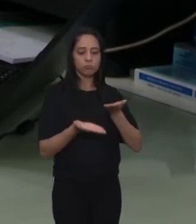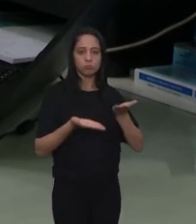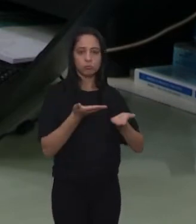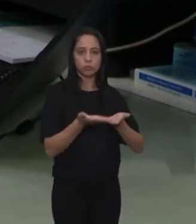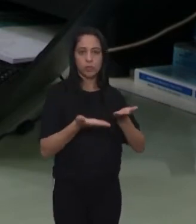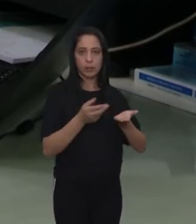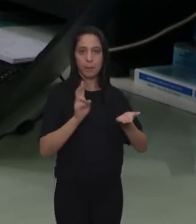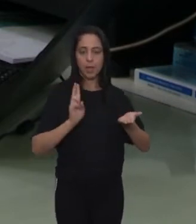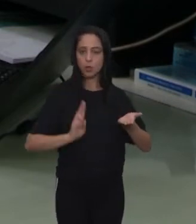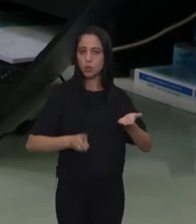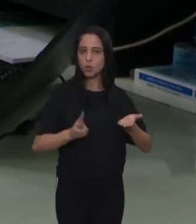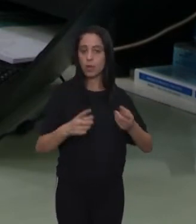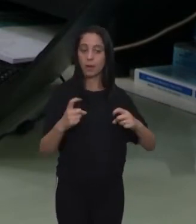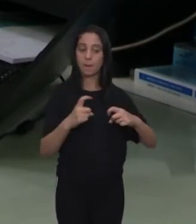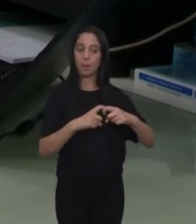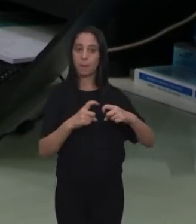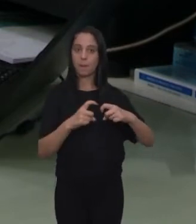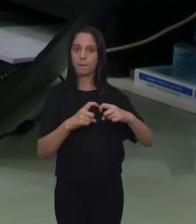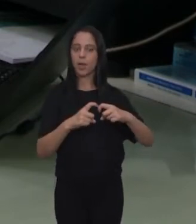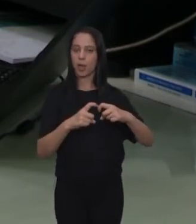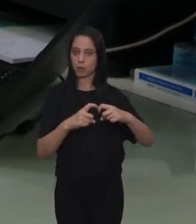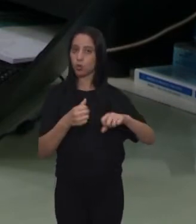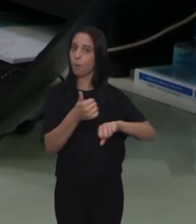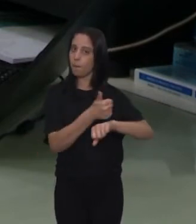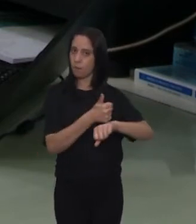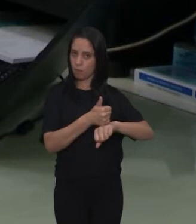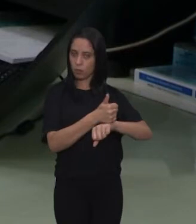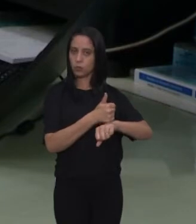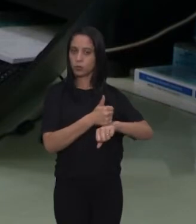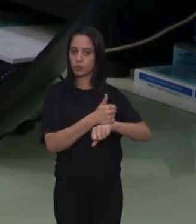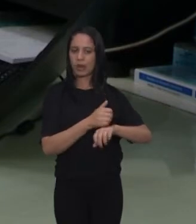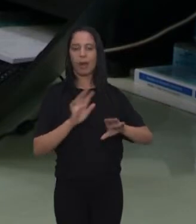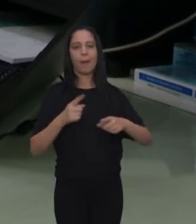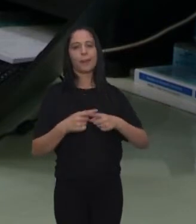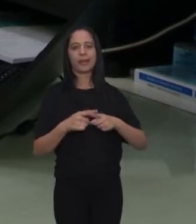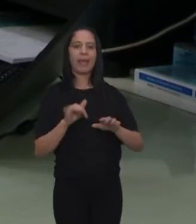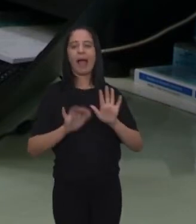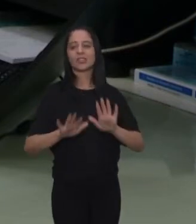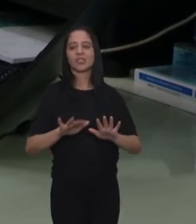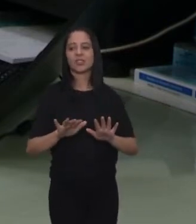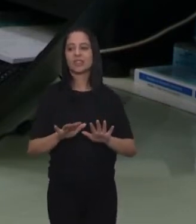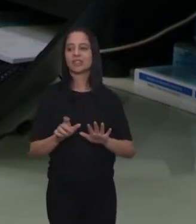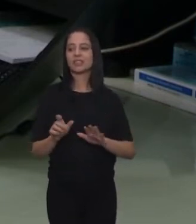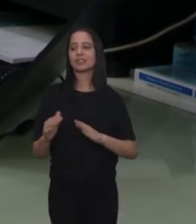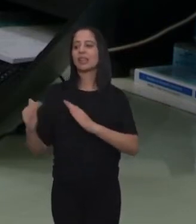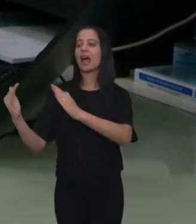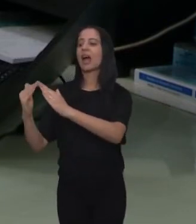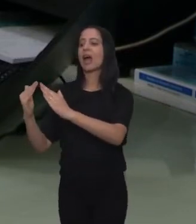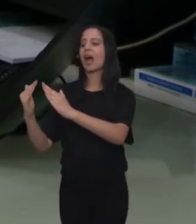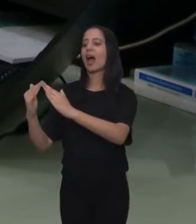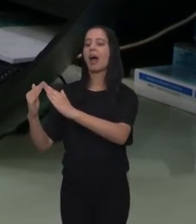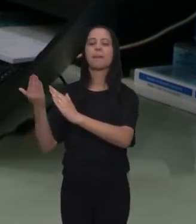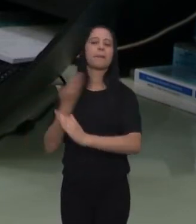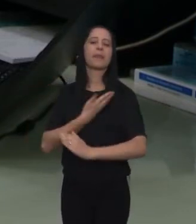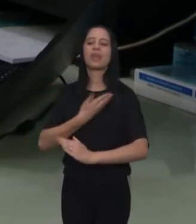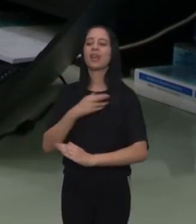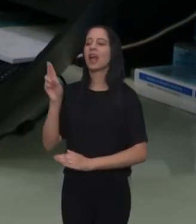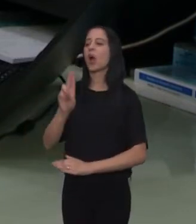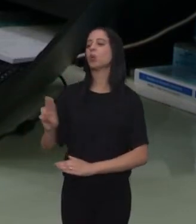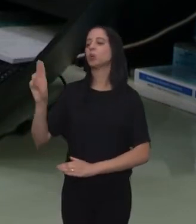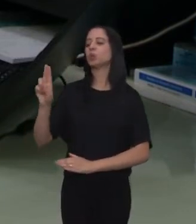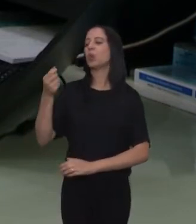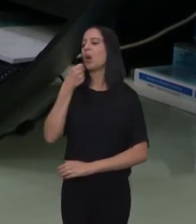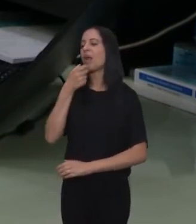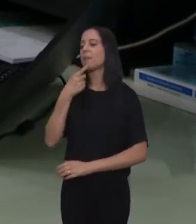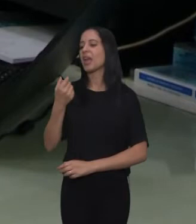seja acompanhado com o médico porque é muito comum a gente ver a minha vizinha tem mancha ela passou tá o creme